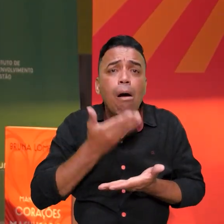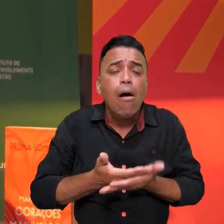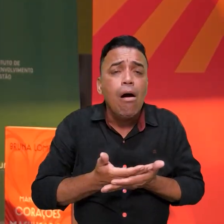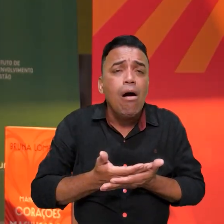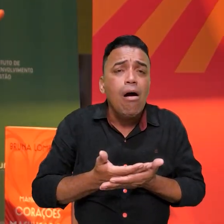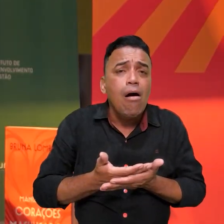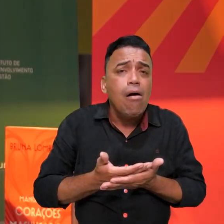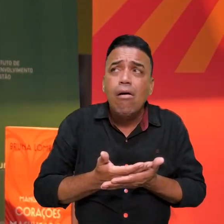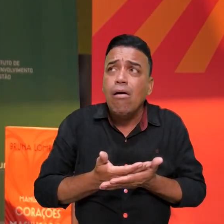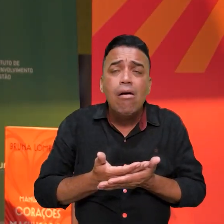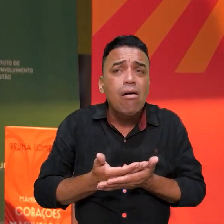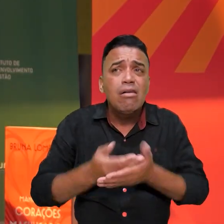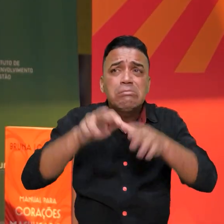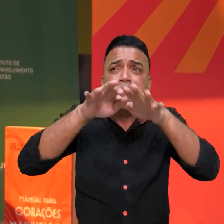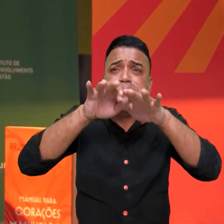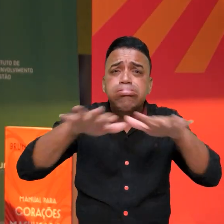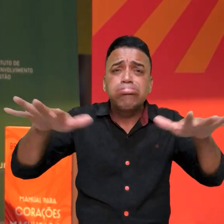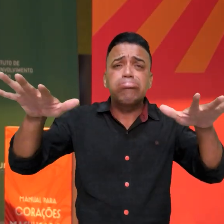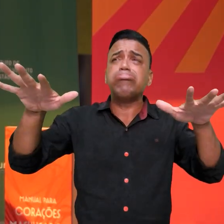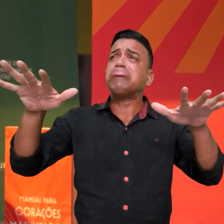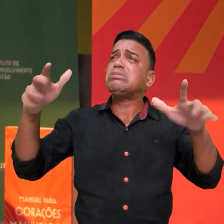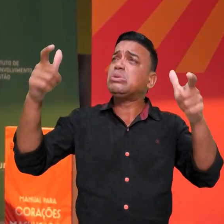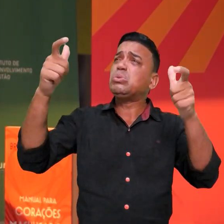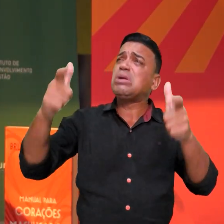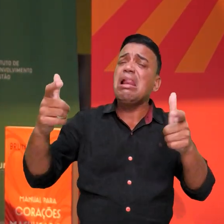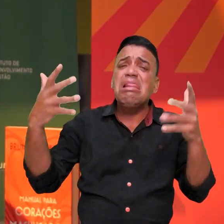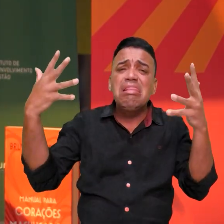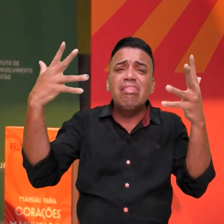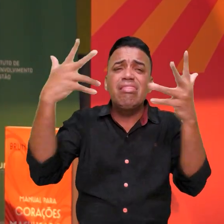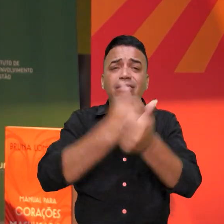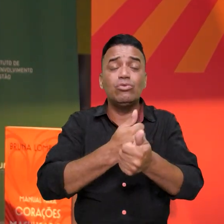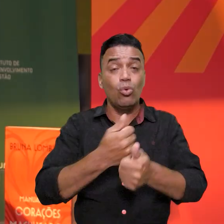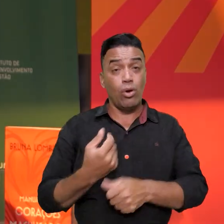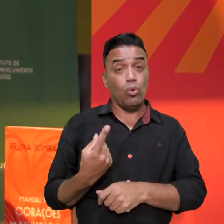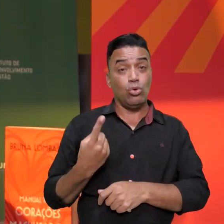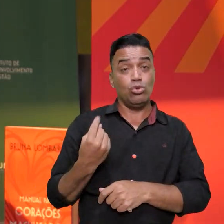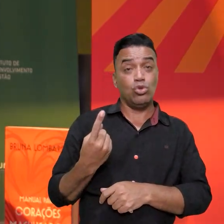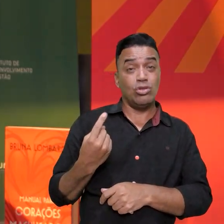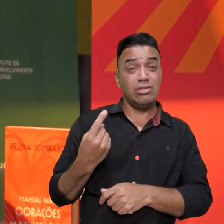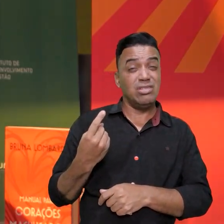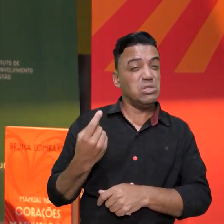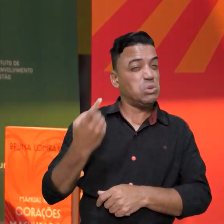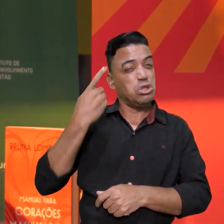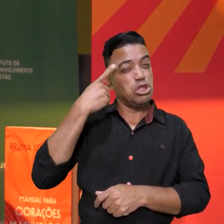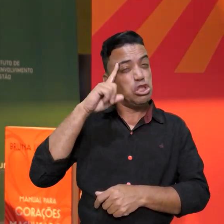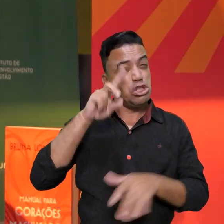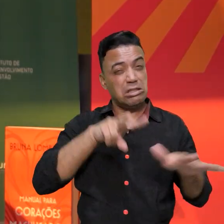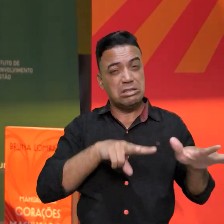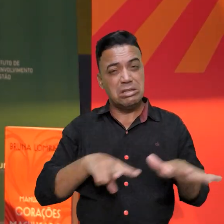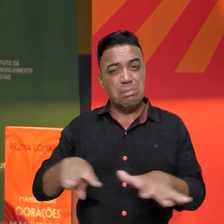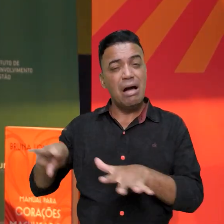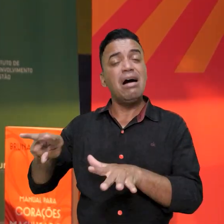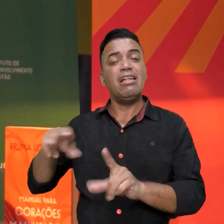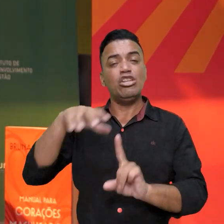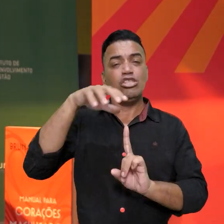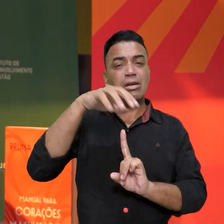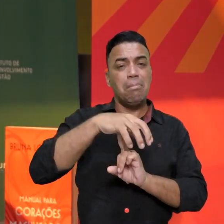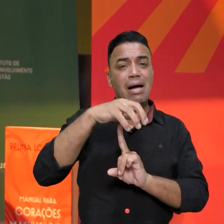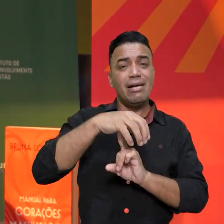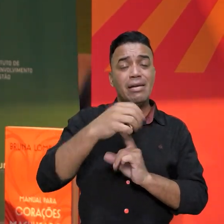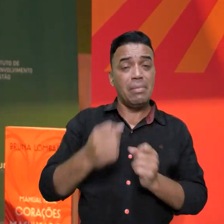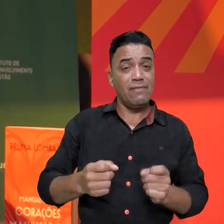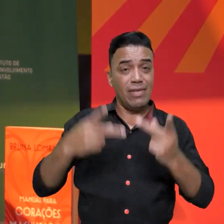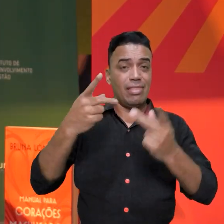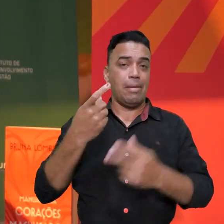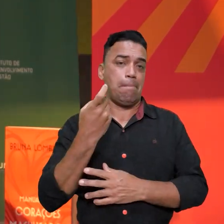confortável, um paraíso mesmo. E eu estava sozinho, era um dia de semana, baixa temporada, tinha lá uma barraquinha para me vender um